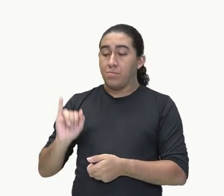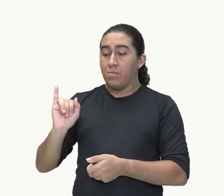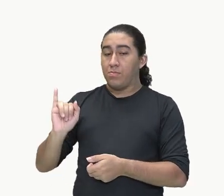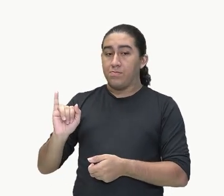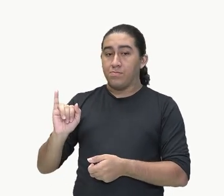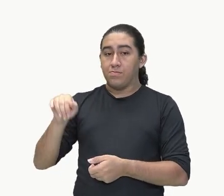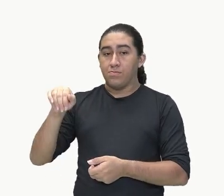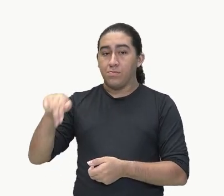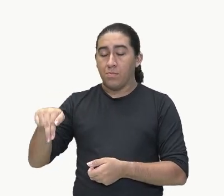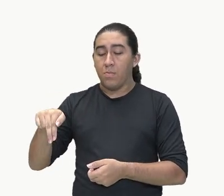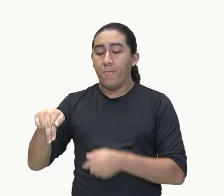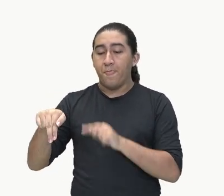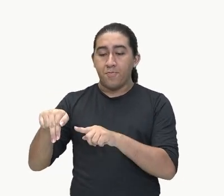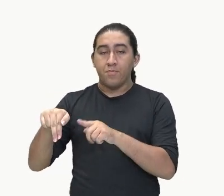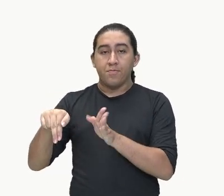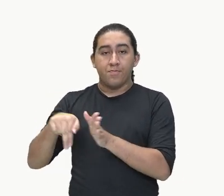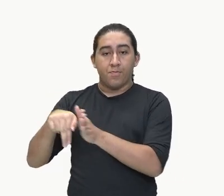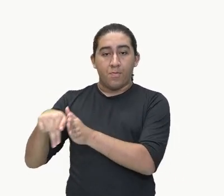Injustiçado,